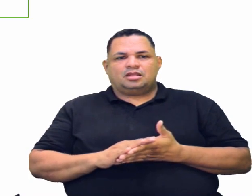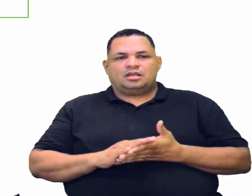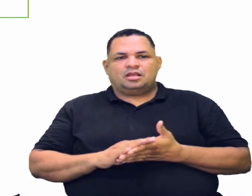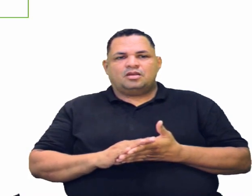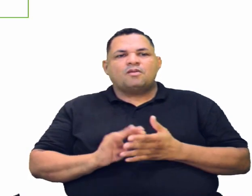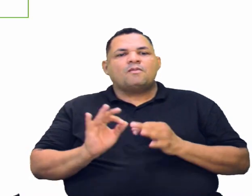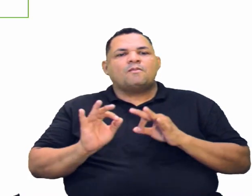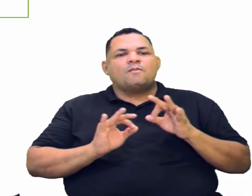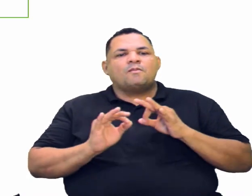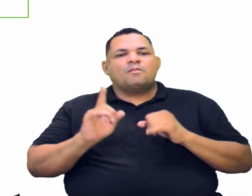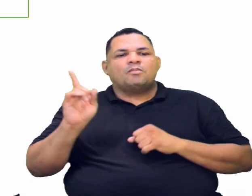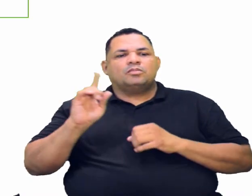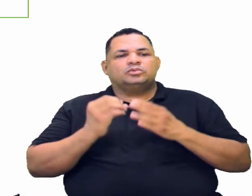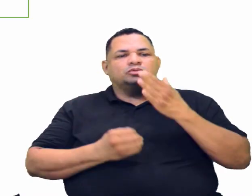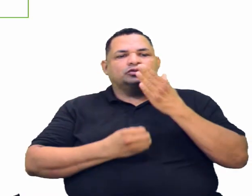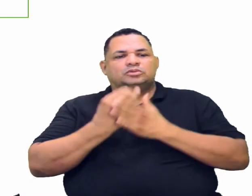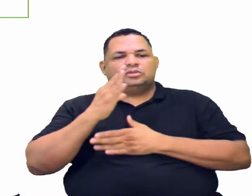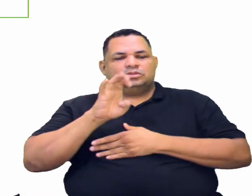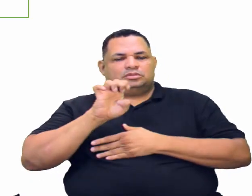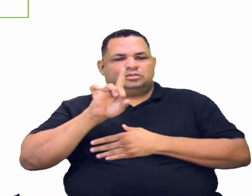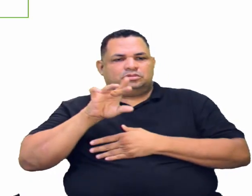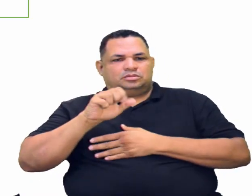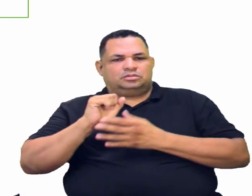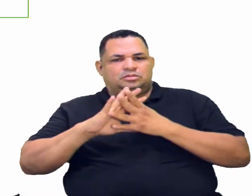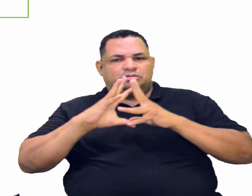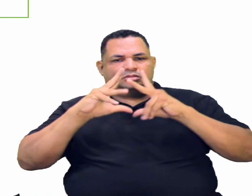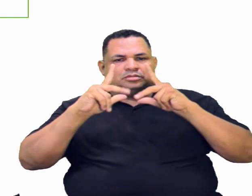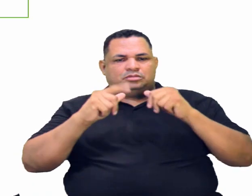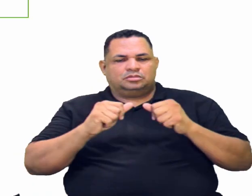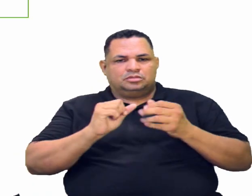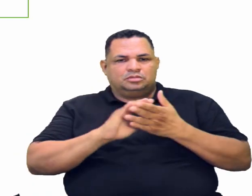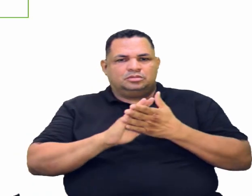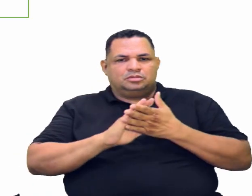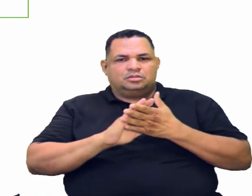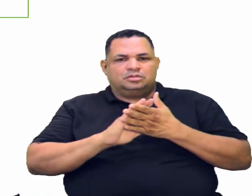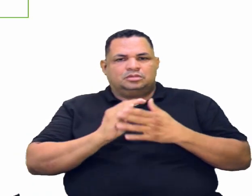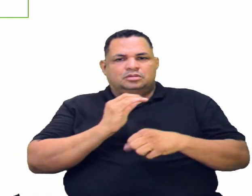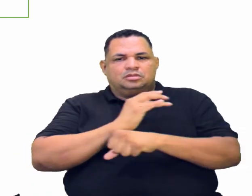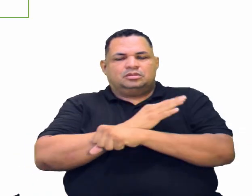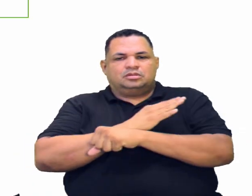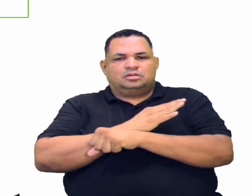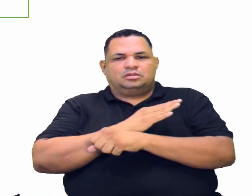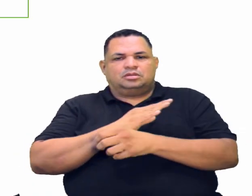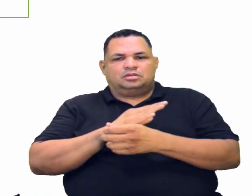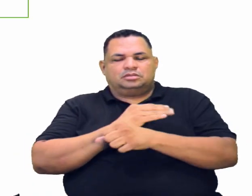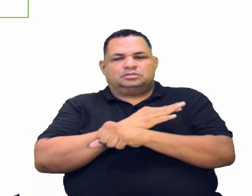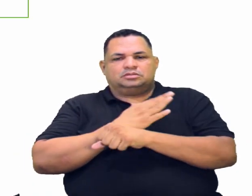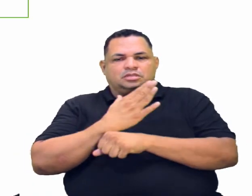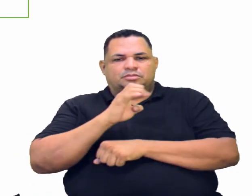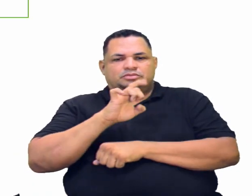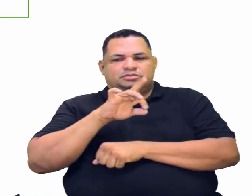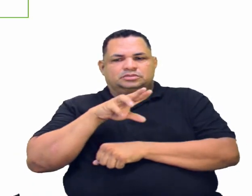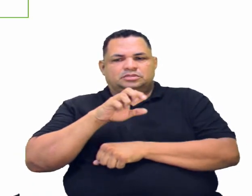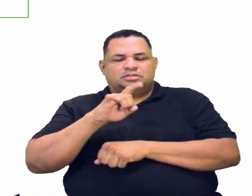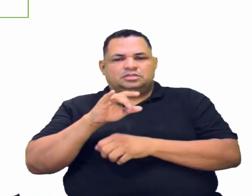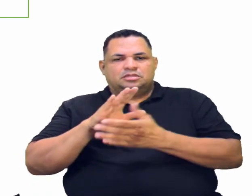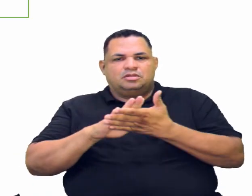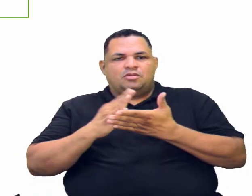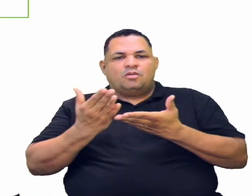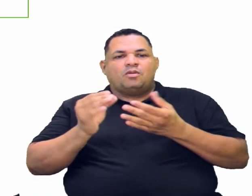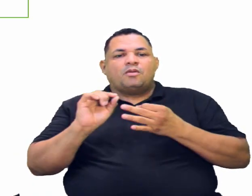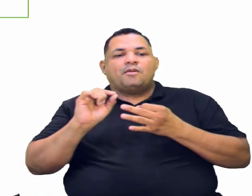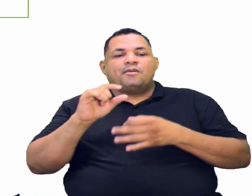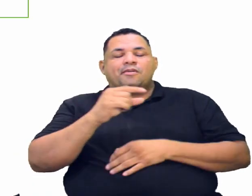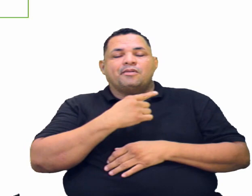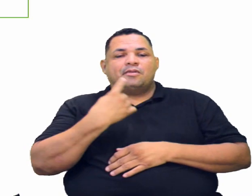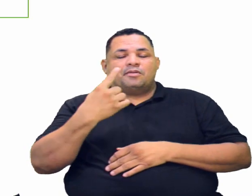oxidação parcial, forma os aldeídos. Oxidação total, ácidos carboxílicos. Os álcools secundários, na oxidação